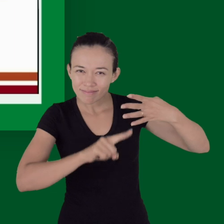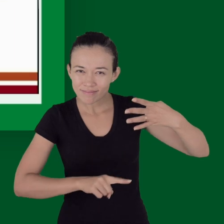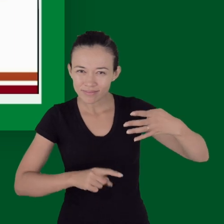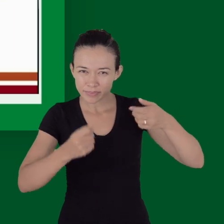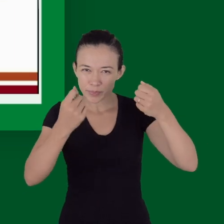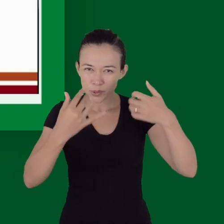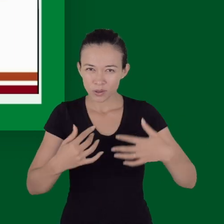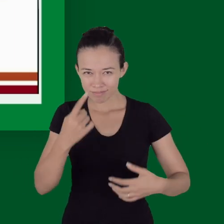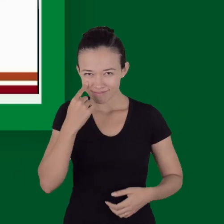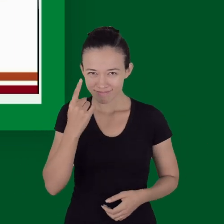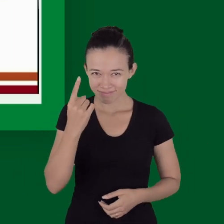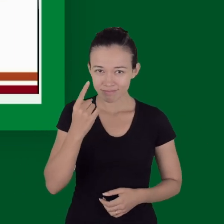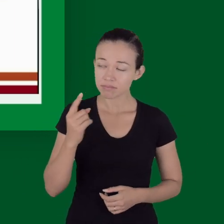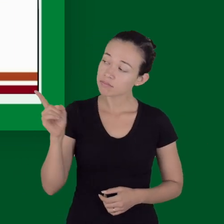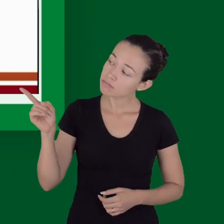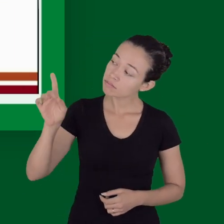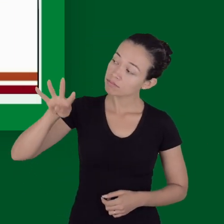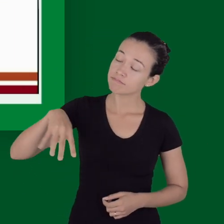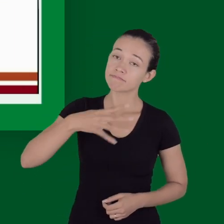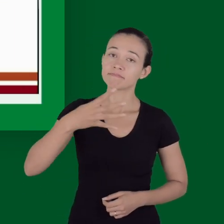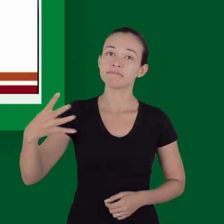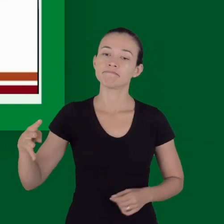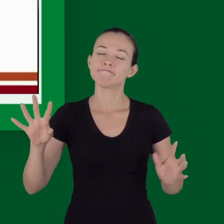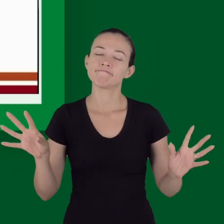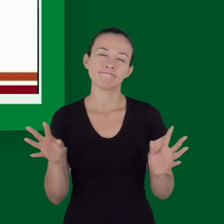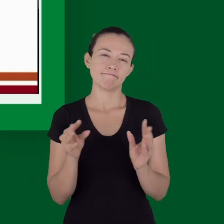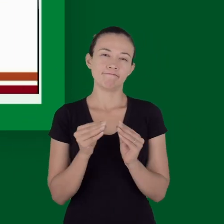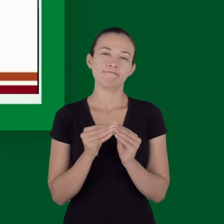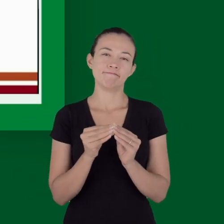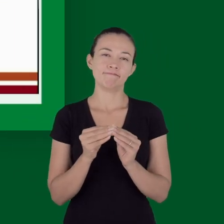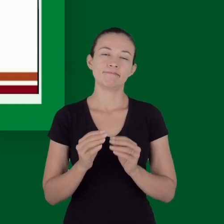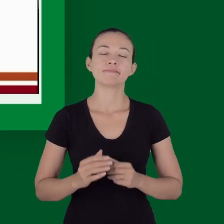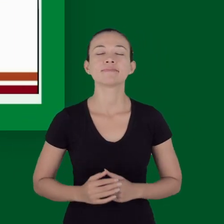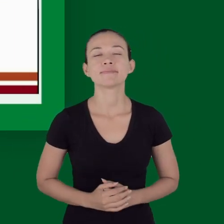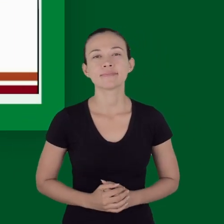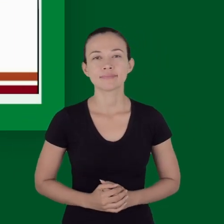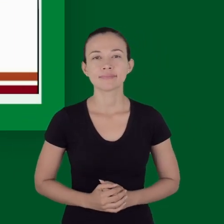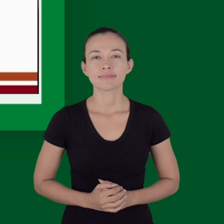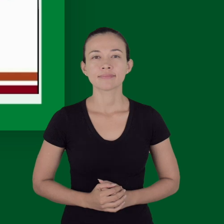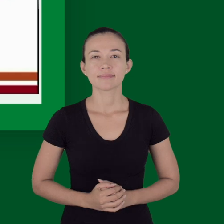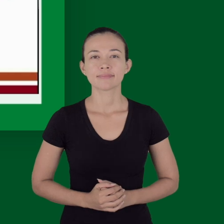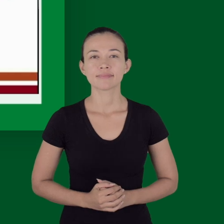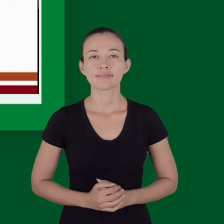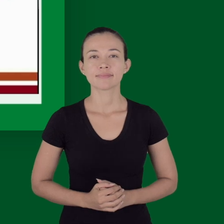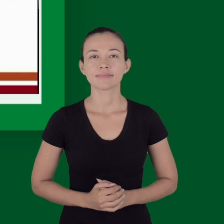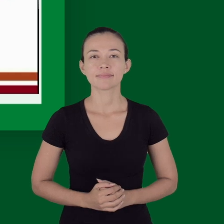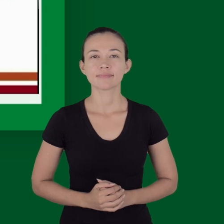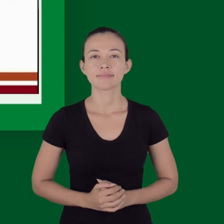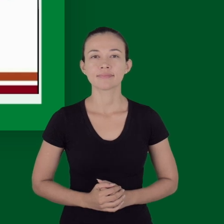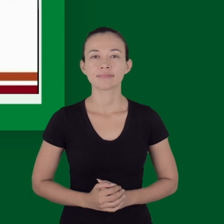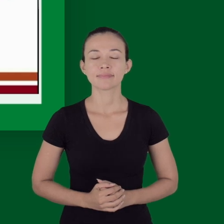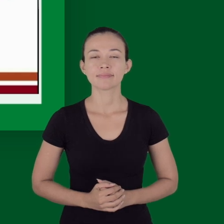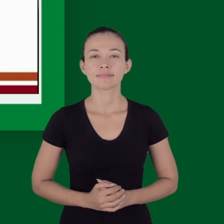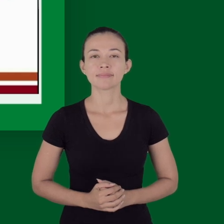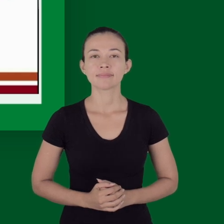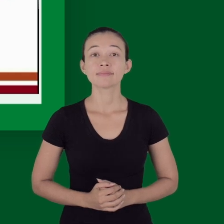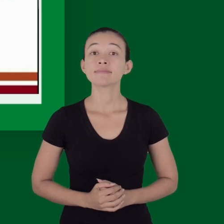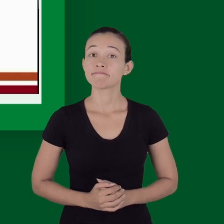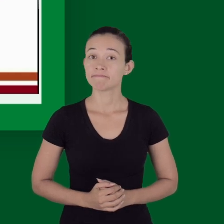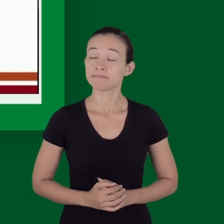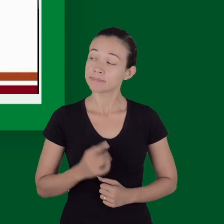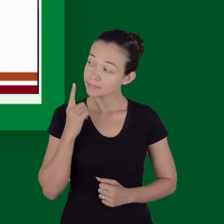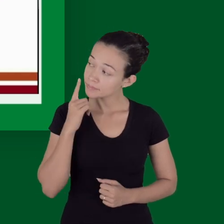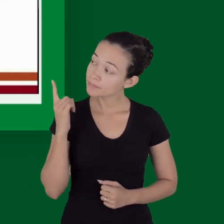classificação hemorrágica no trauma do Choque hemorrágico no trauma mas pra gente eh resumir tudo que a gente conversou até